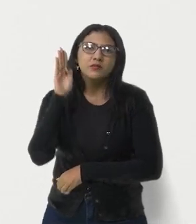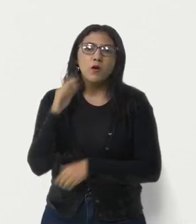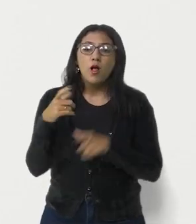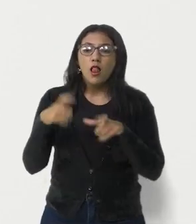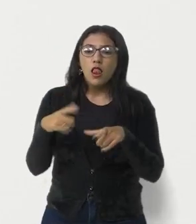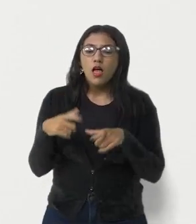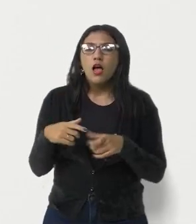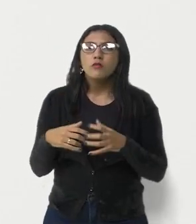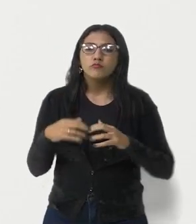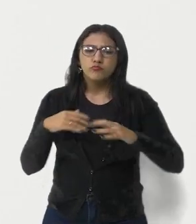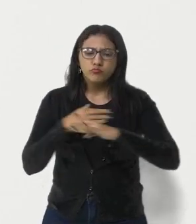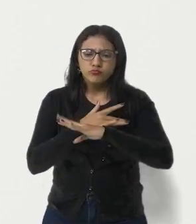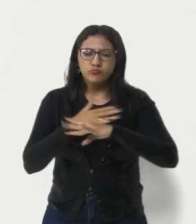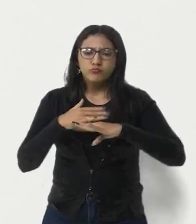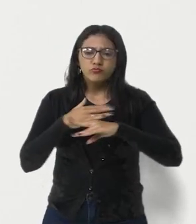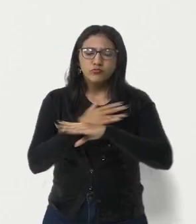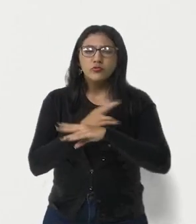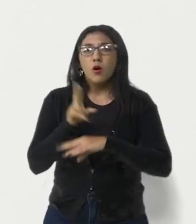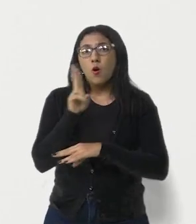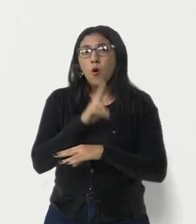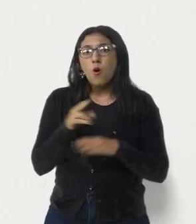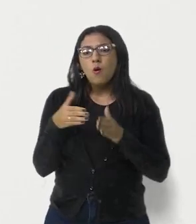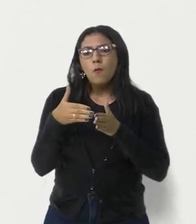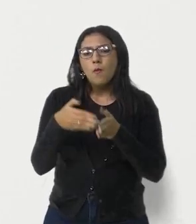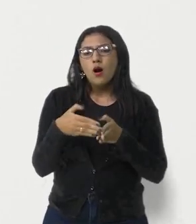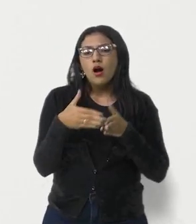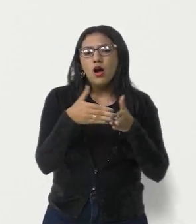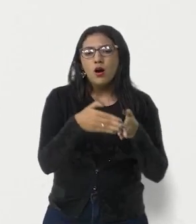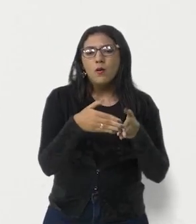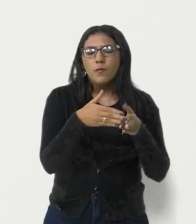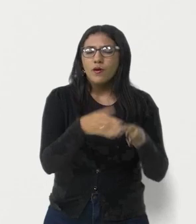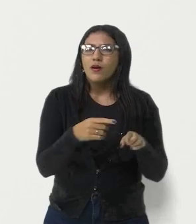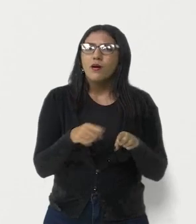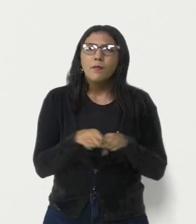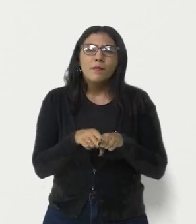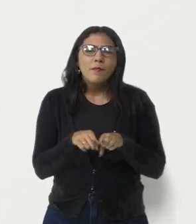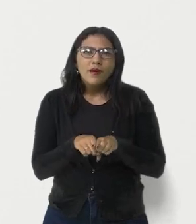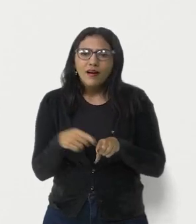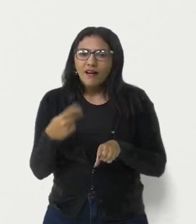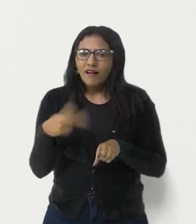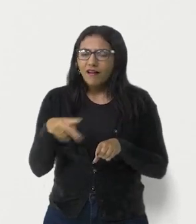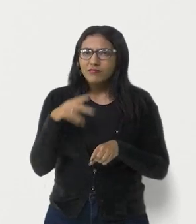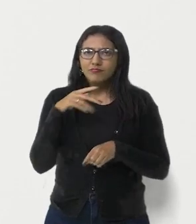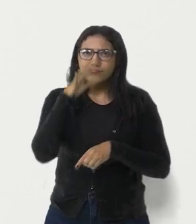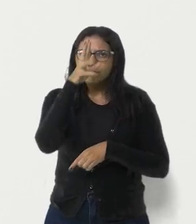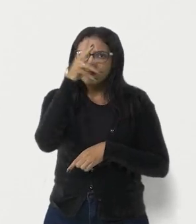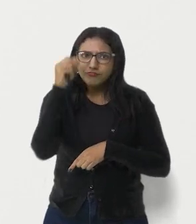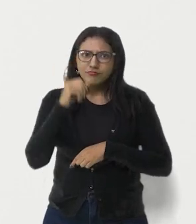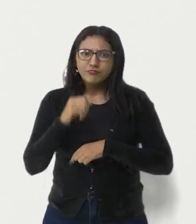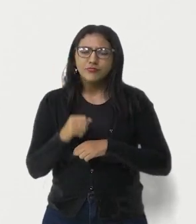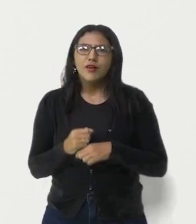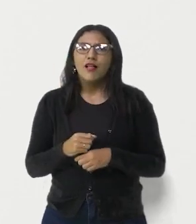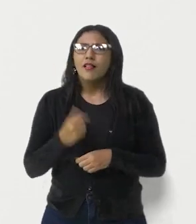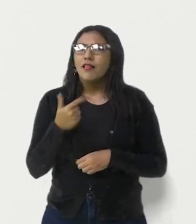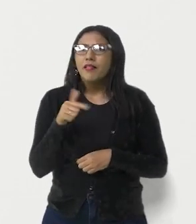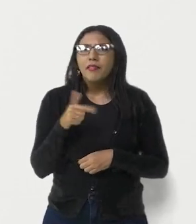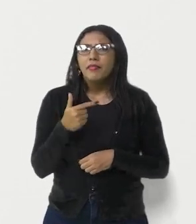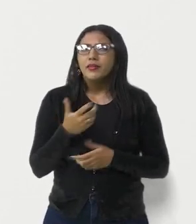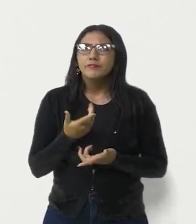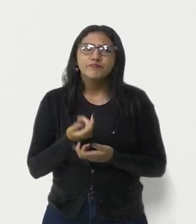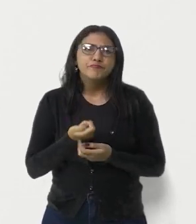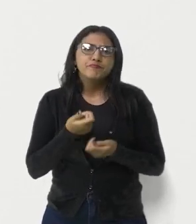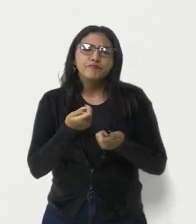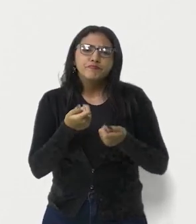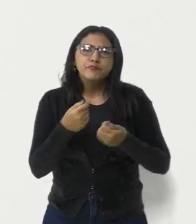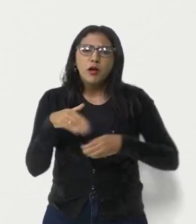de transporte, porque no Amazonas não tem tantas rodovias, não tem tantas estradas. Então, acaba sendo